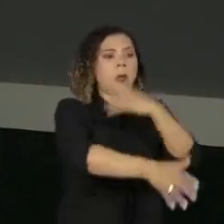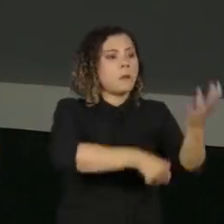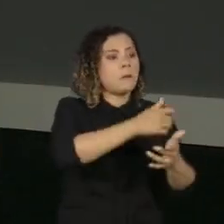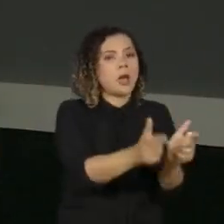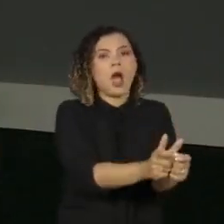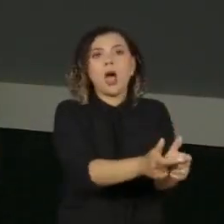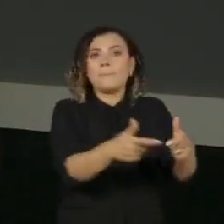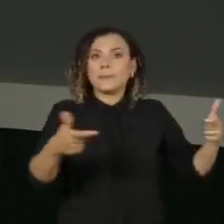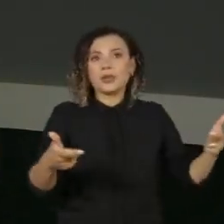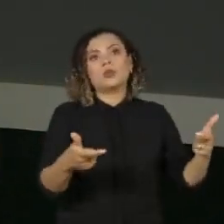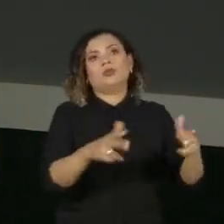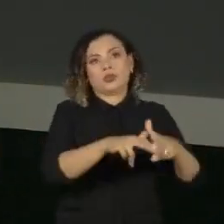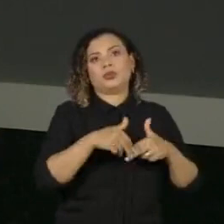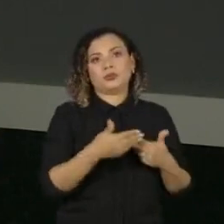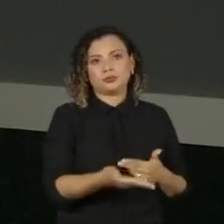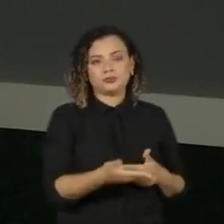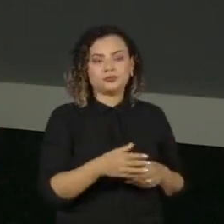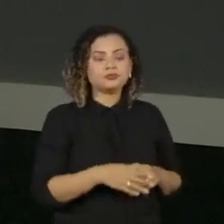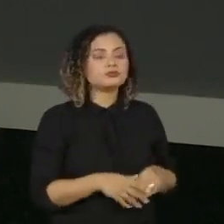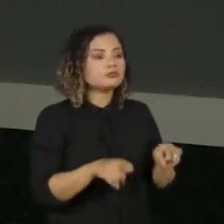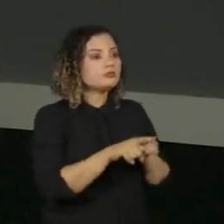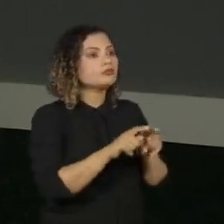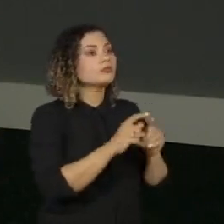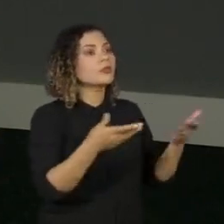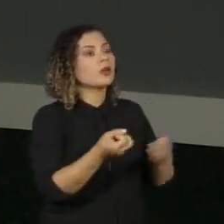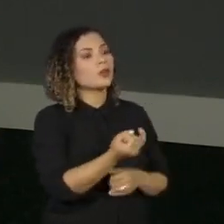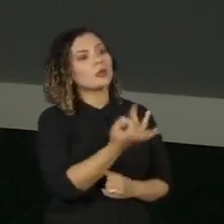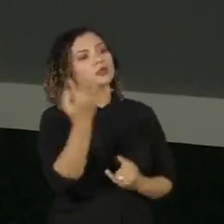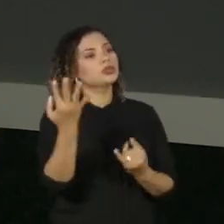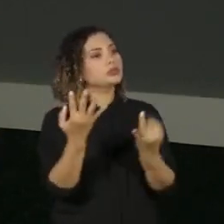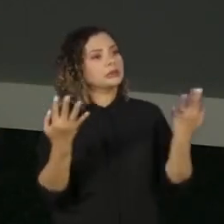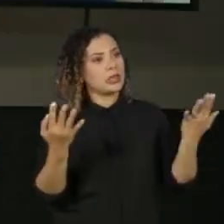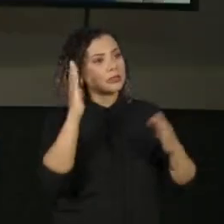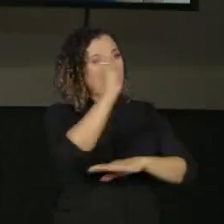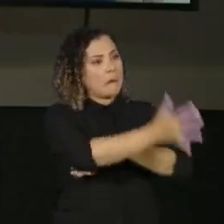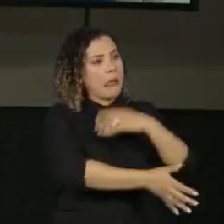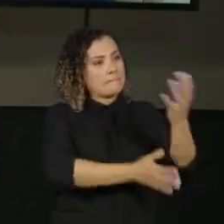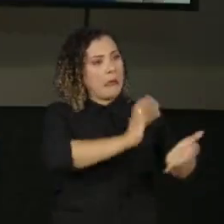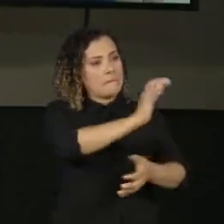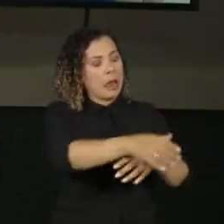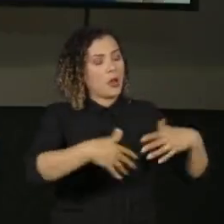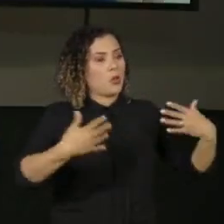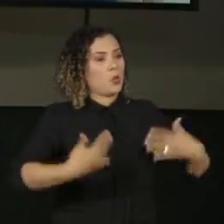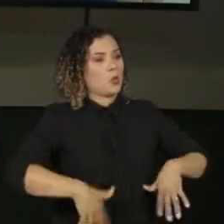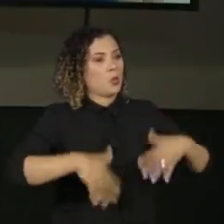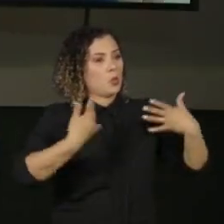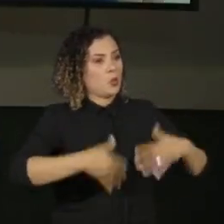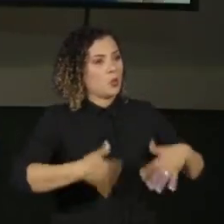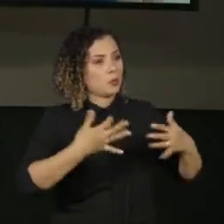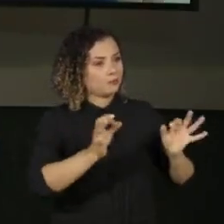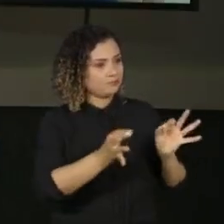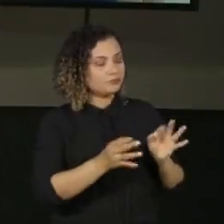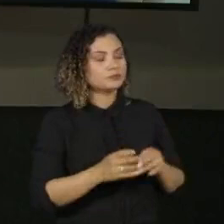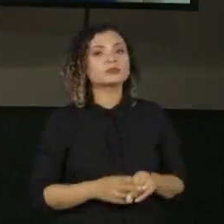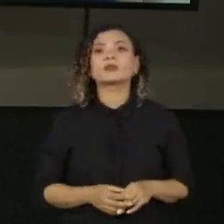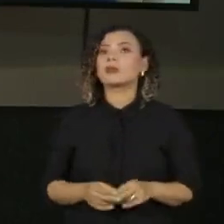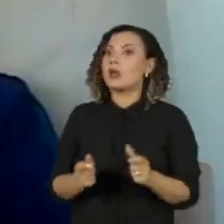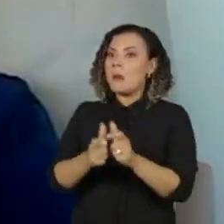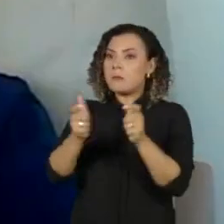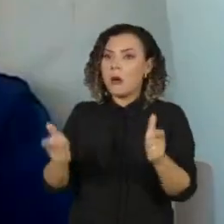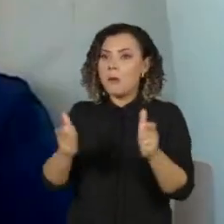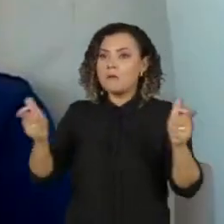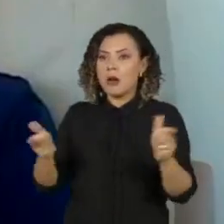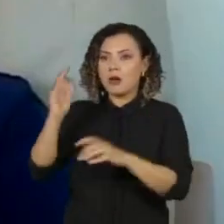ao desmatamento, aos números deste desmatamento, né? Foram números que foram